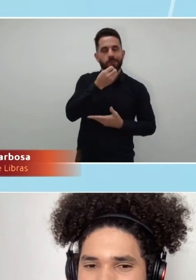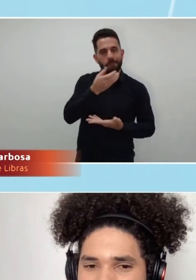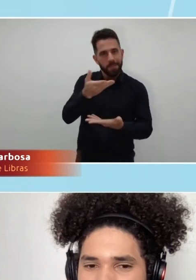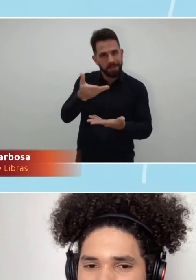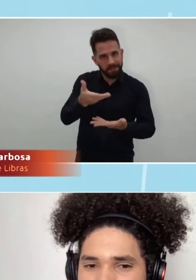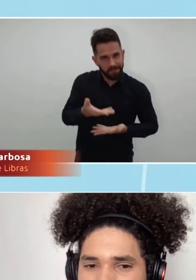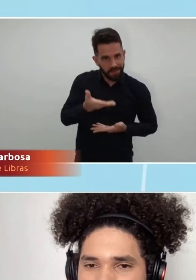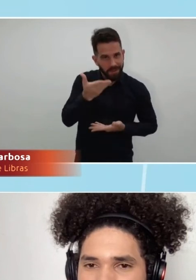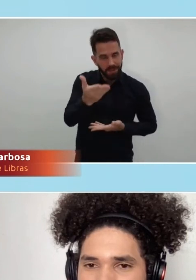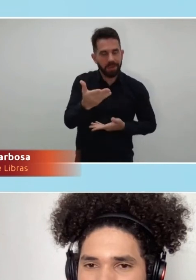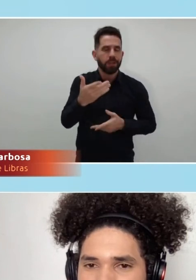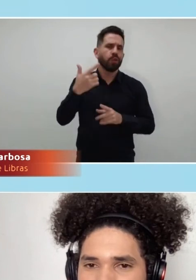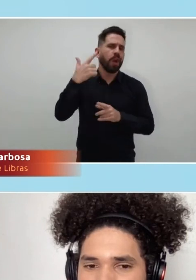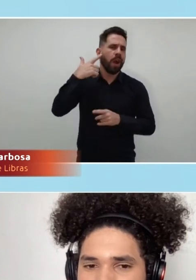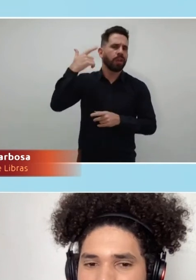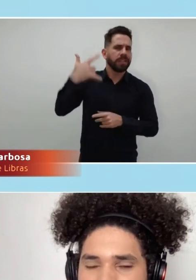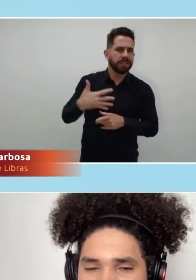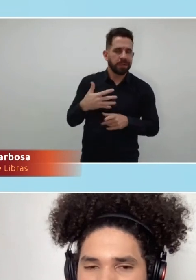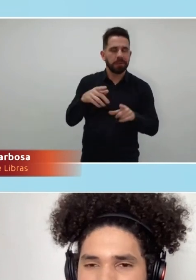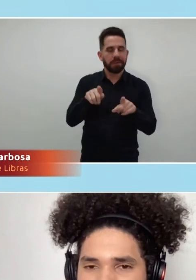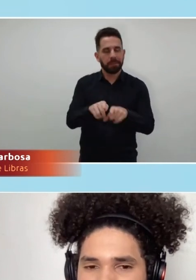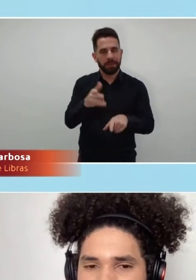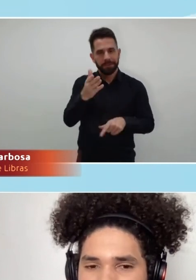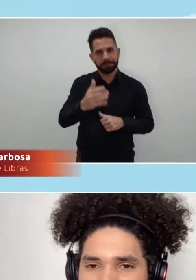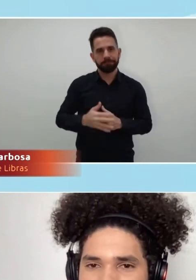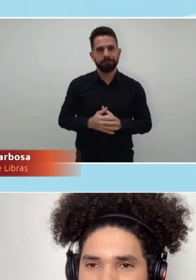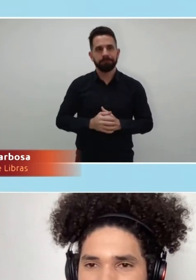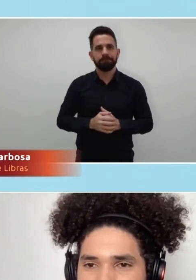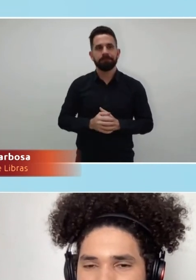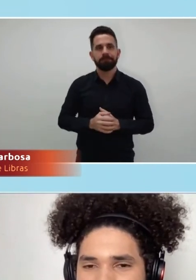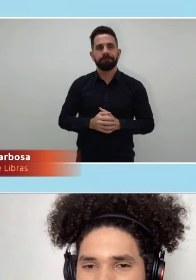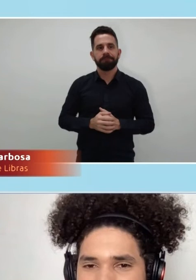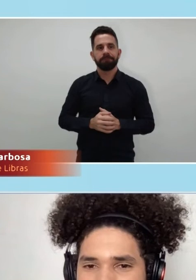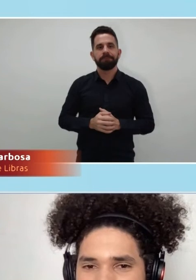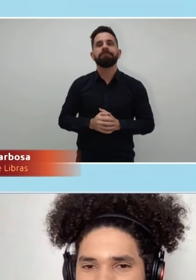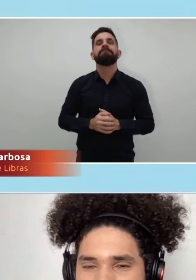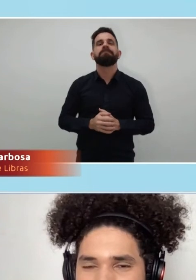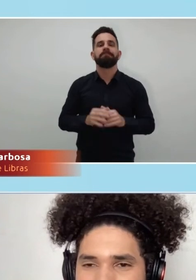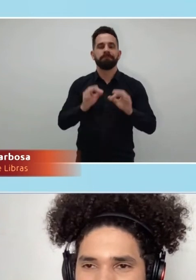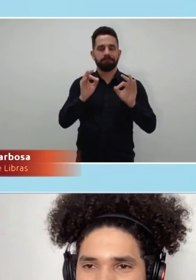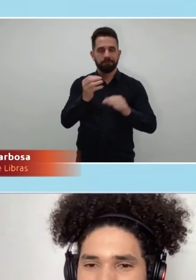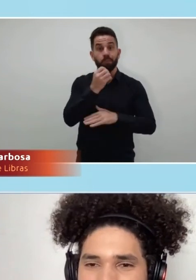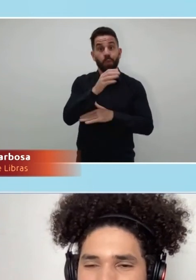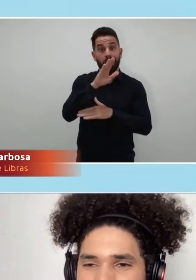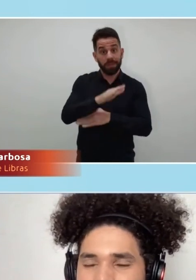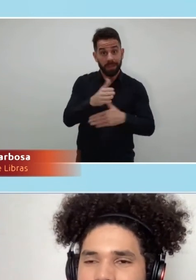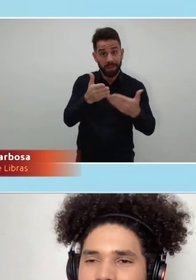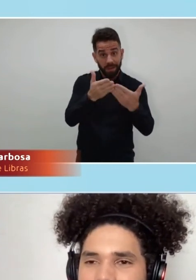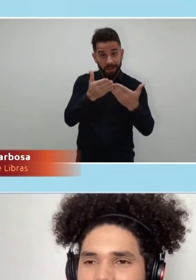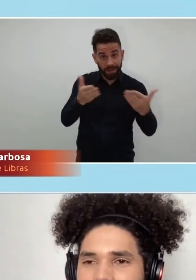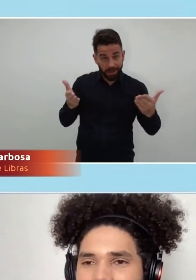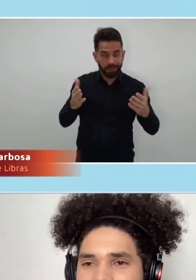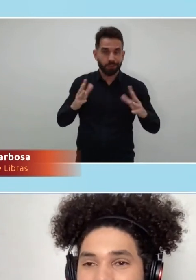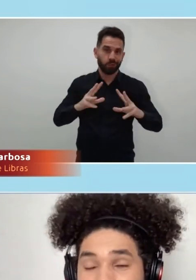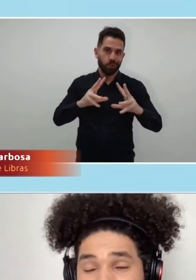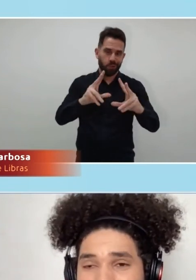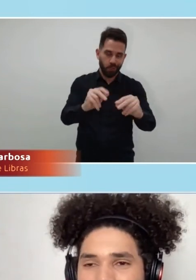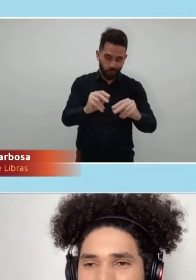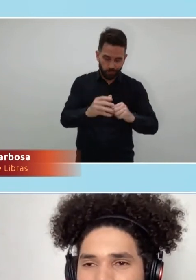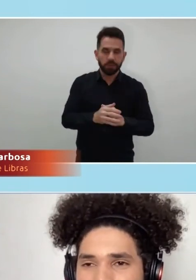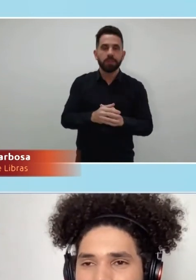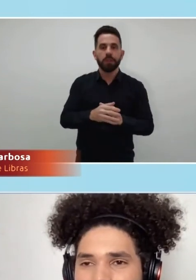já peço que você faça a sua autodescrição também. Boa tarde, Camila. Boa tarde a todos. Meu